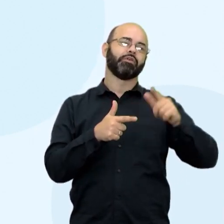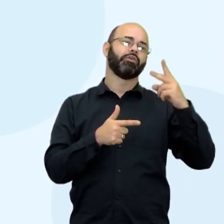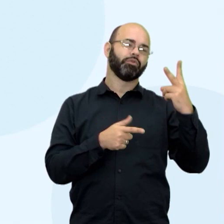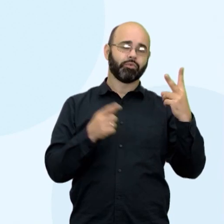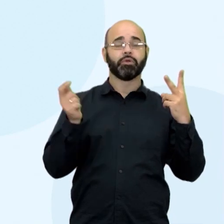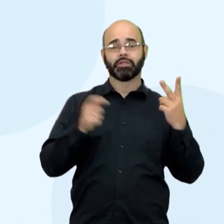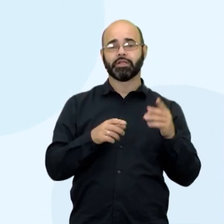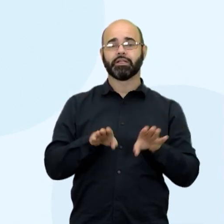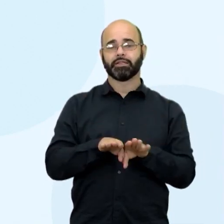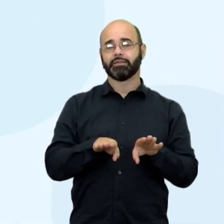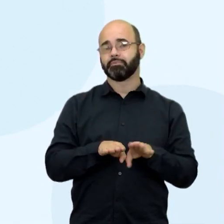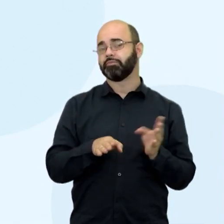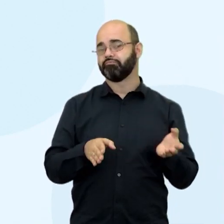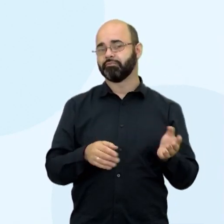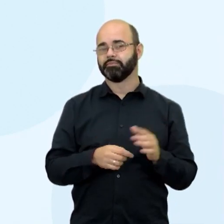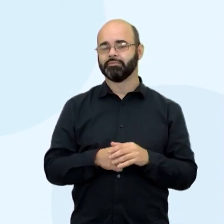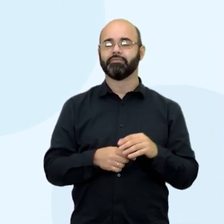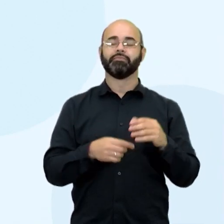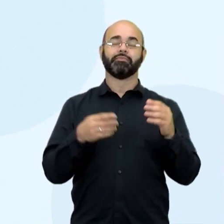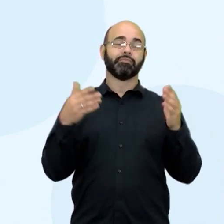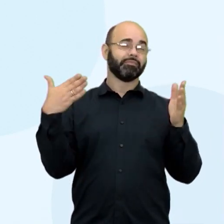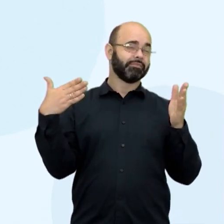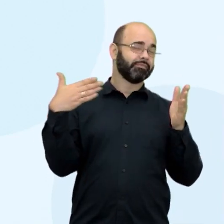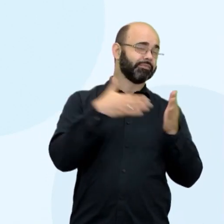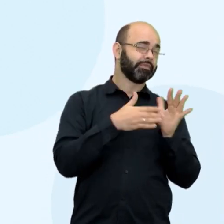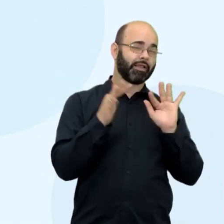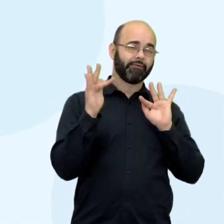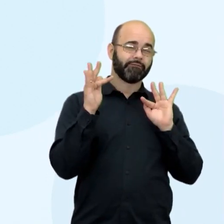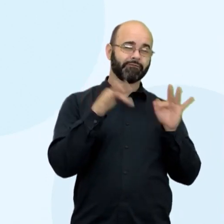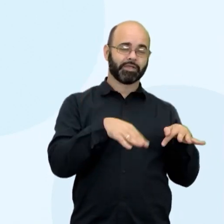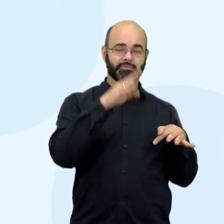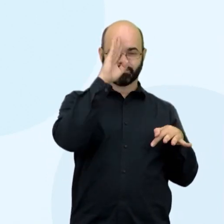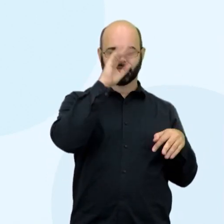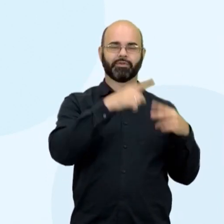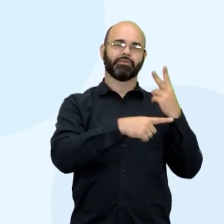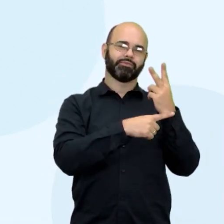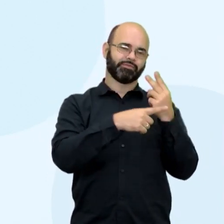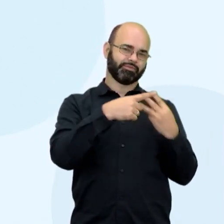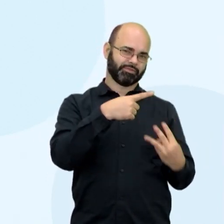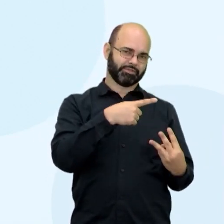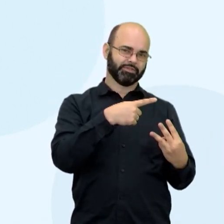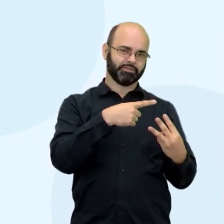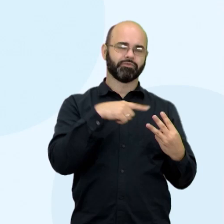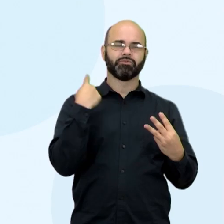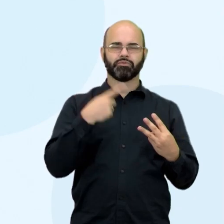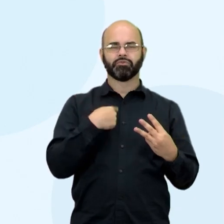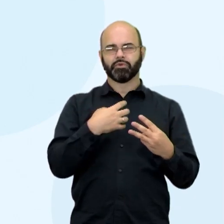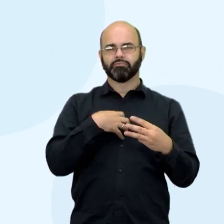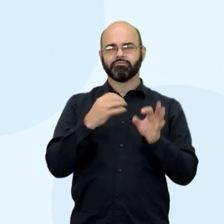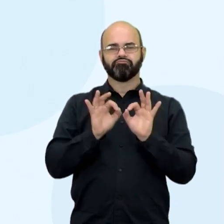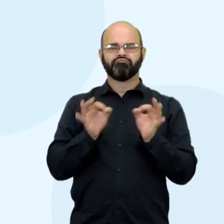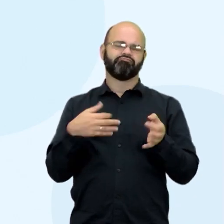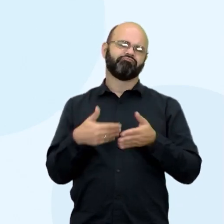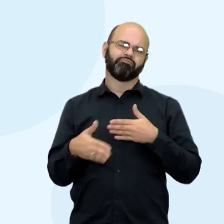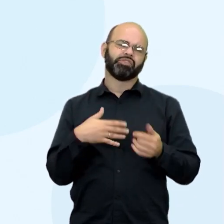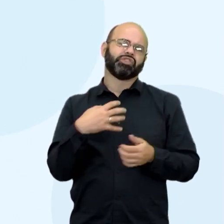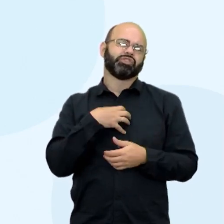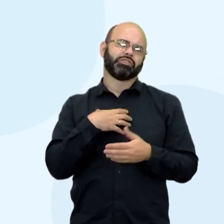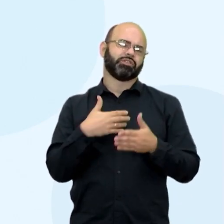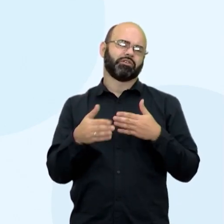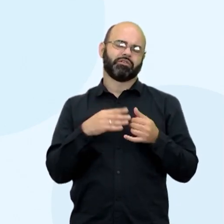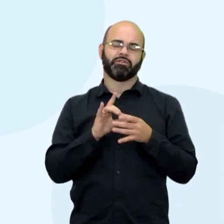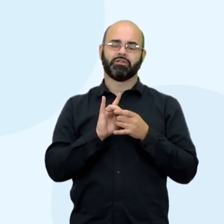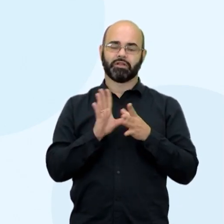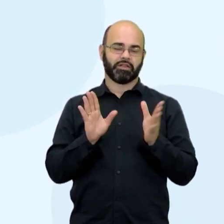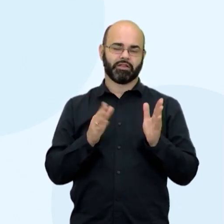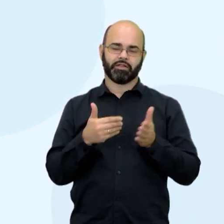2 terços também. A forma como nós fazemos essa simplificação não importa muito. Na verdade, a única